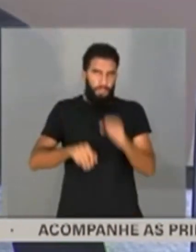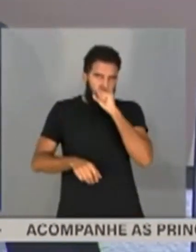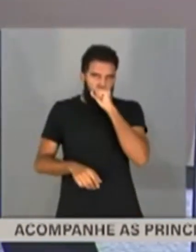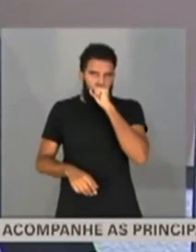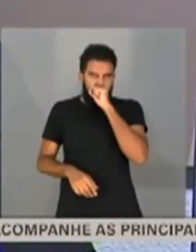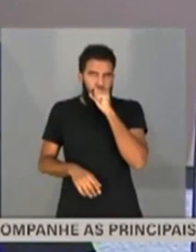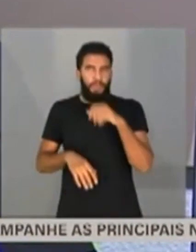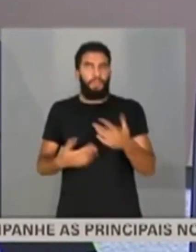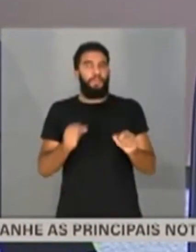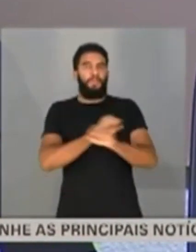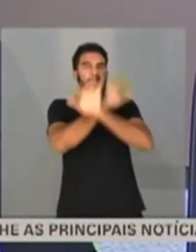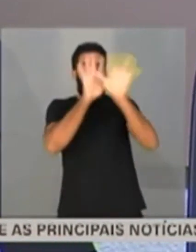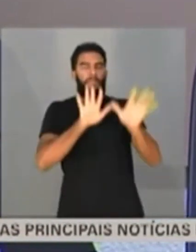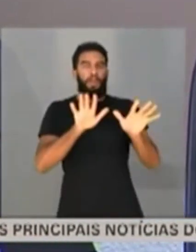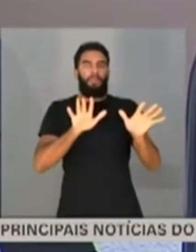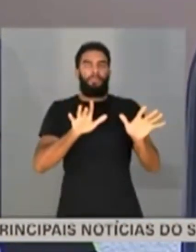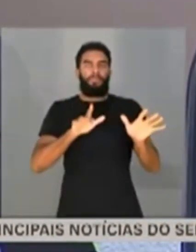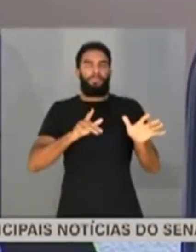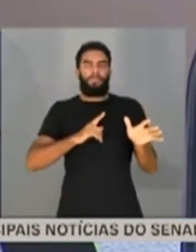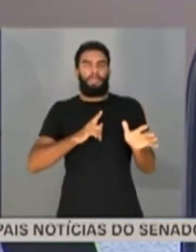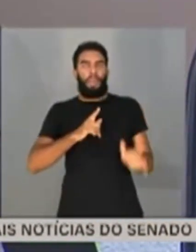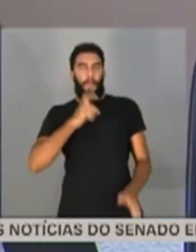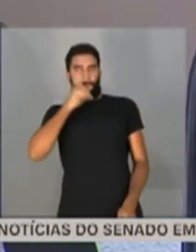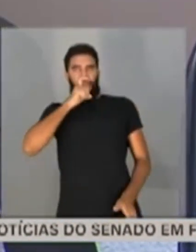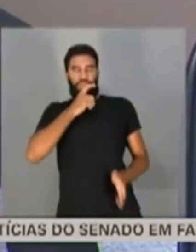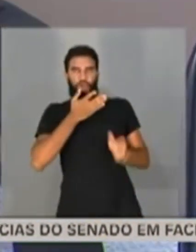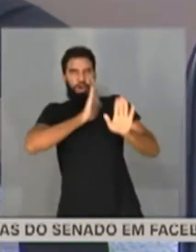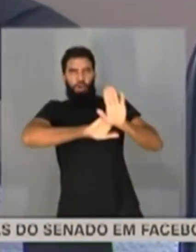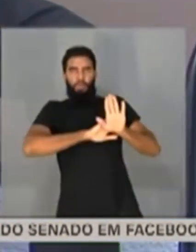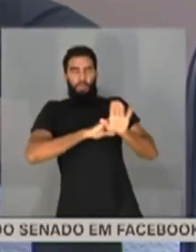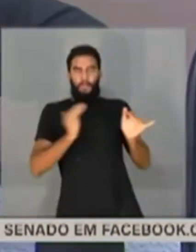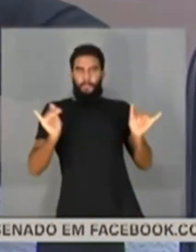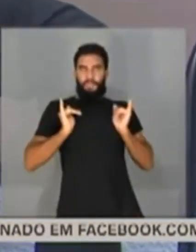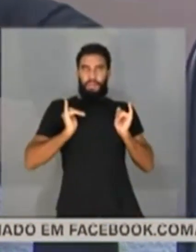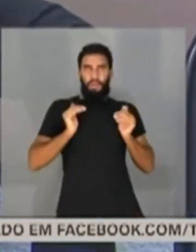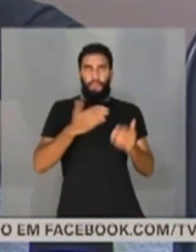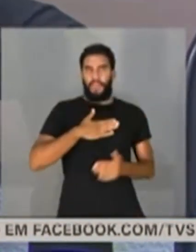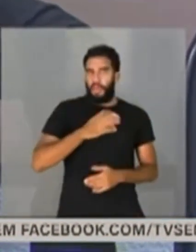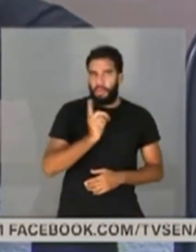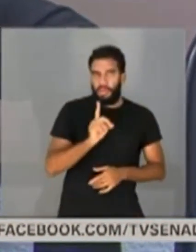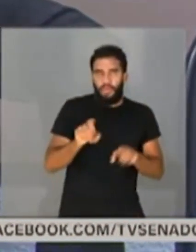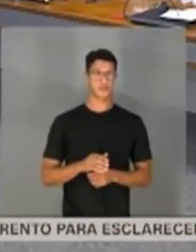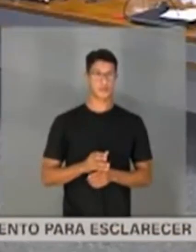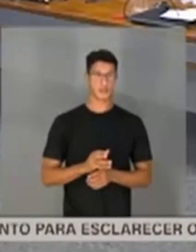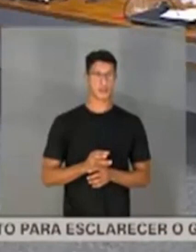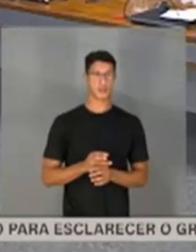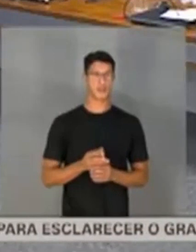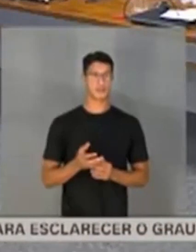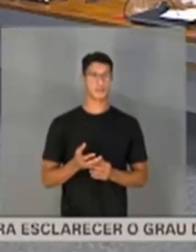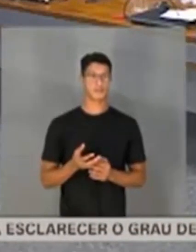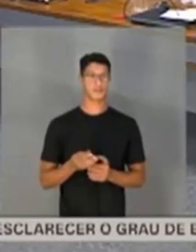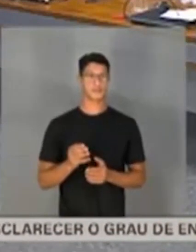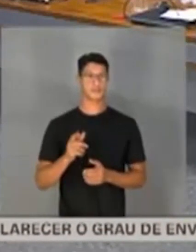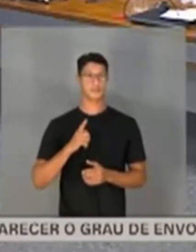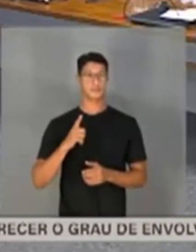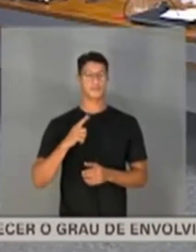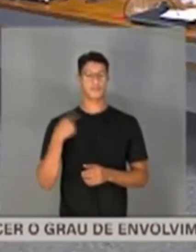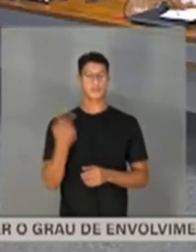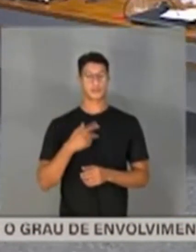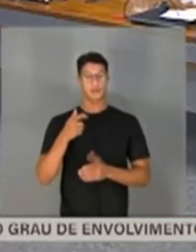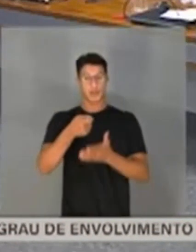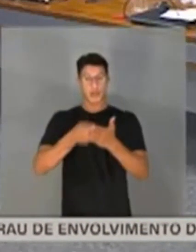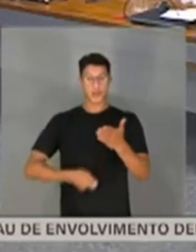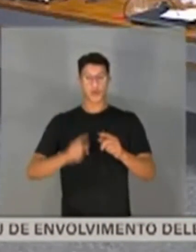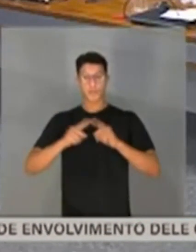fica claro e transparente que não existe prevaricação, nem minha, nem de nenhum servidor da CGU. A postura de Rosário gerou críticas dos